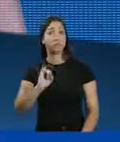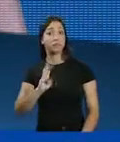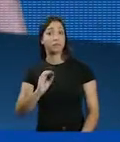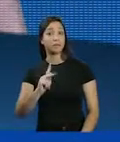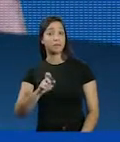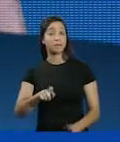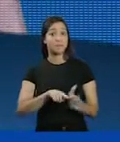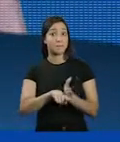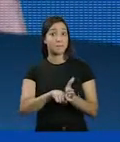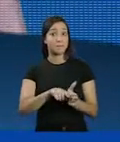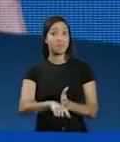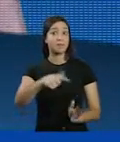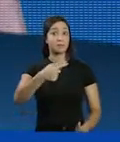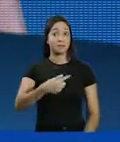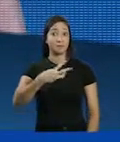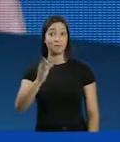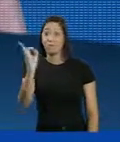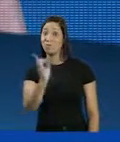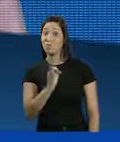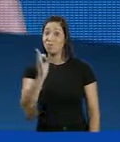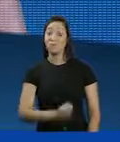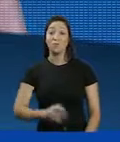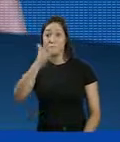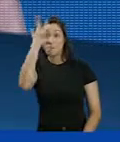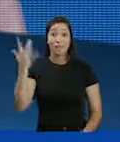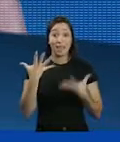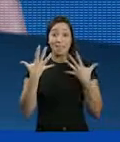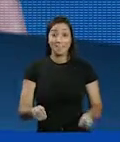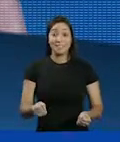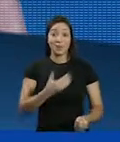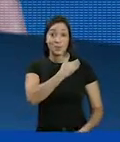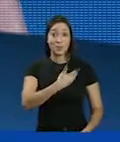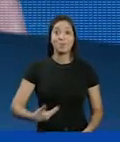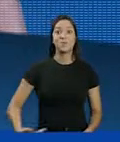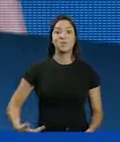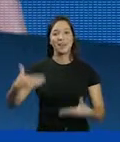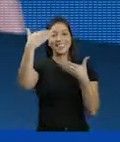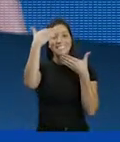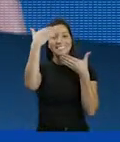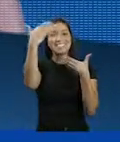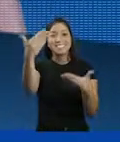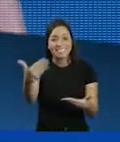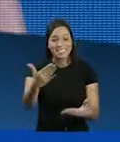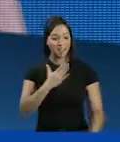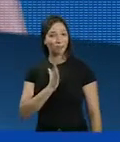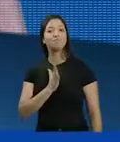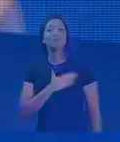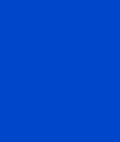pesquisa independente do IBOPE odelmo tem 73 por cento de aprovação do seu governo a gente agradece